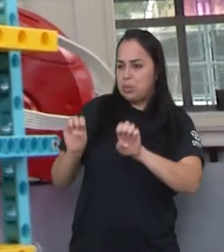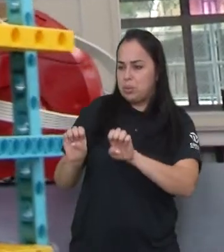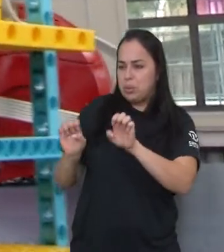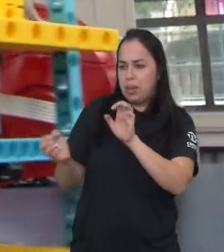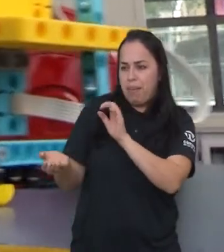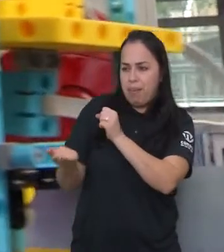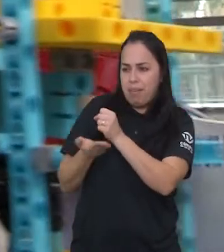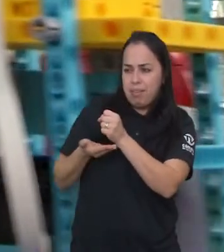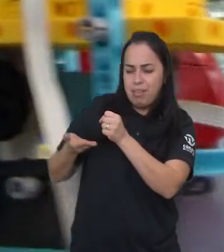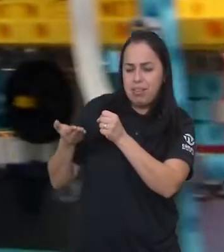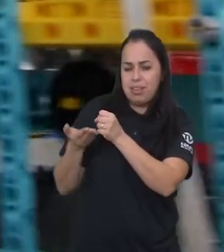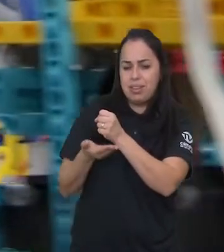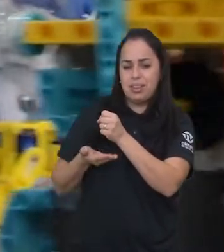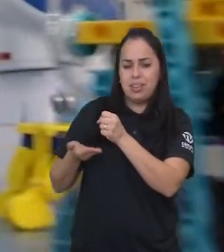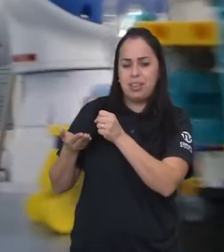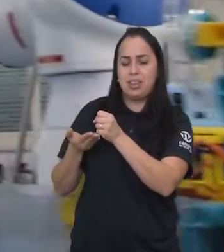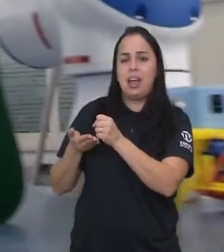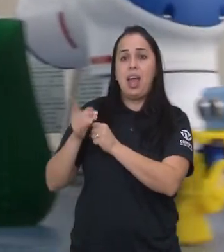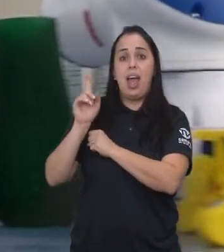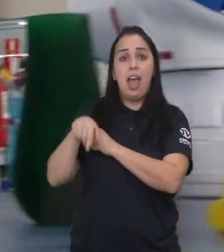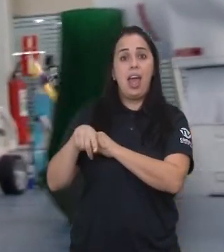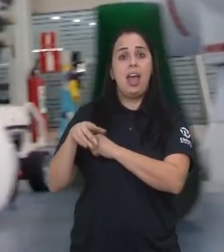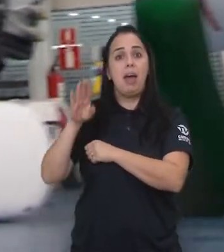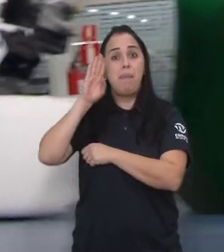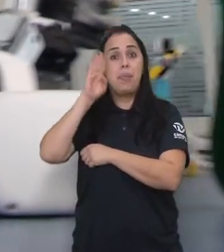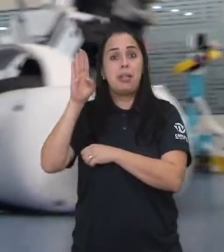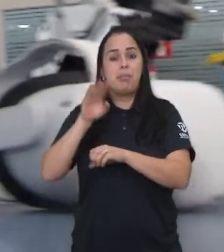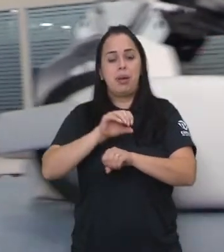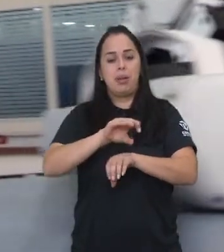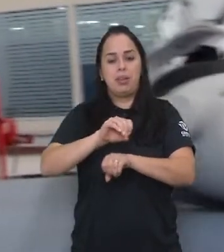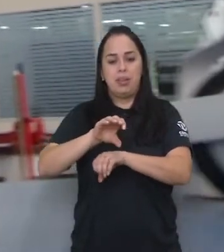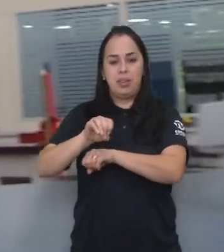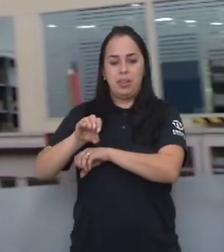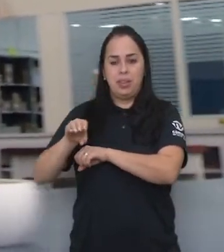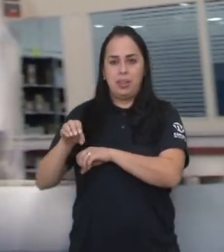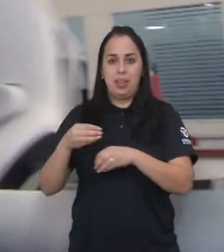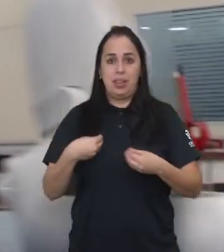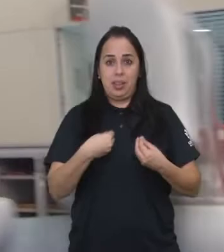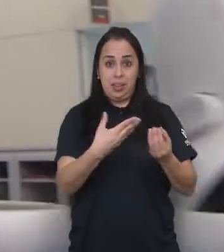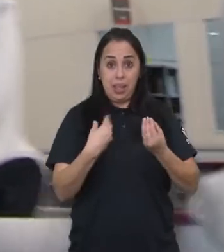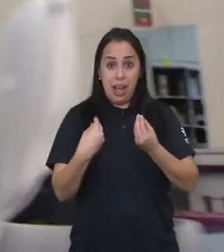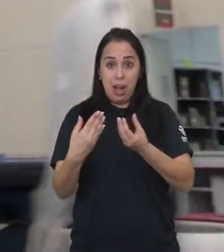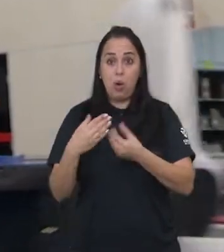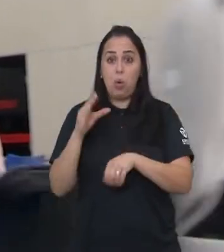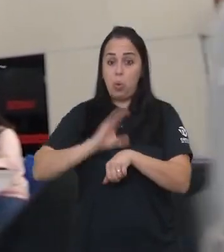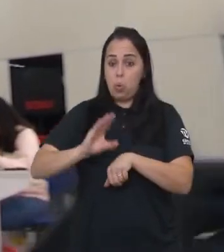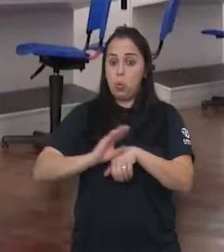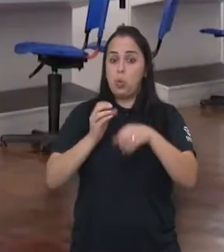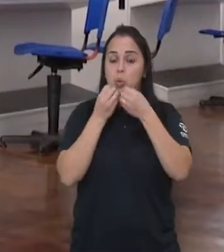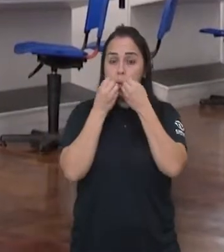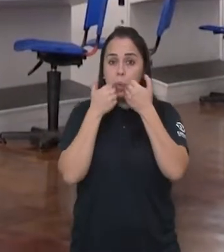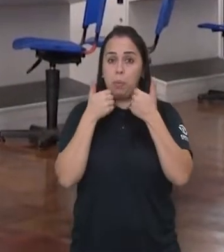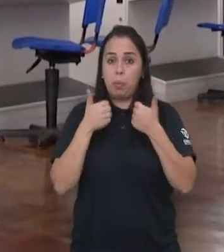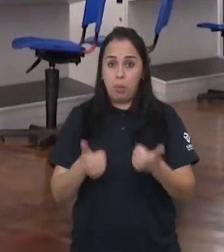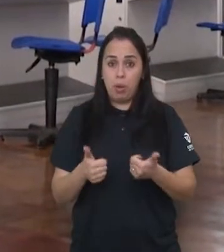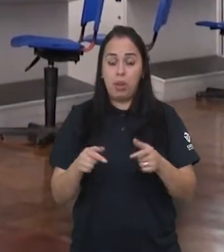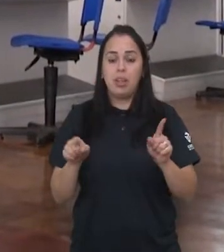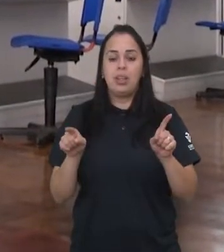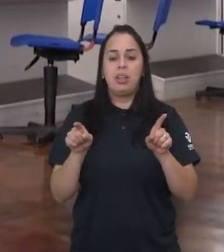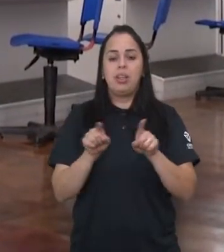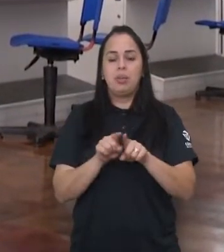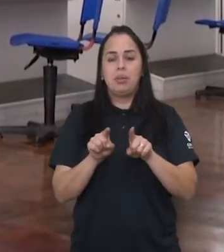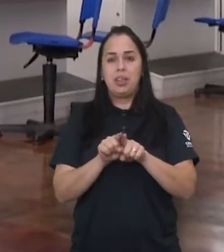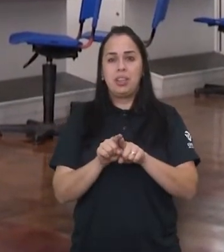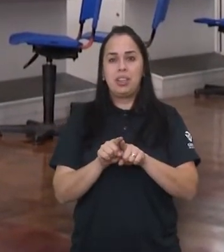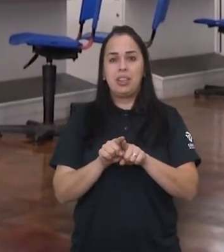fundamental dessa grande indo Oi tá na educação a gente precisa ter condições de qualificação profissional e